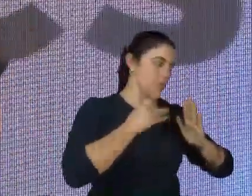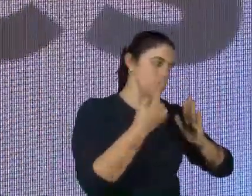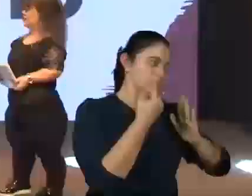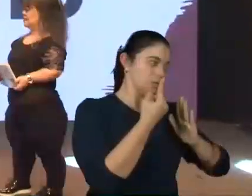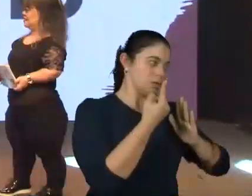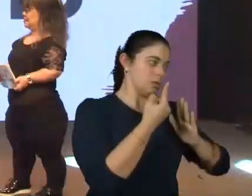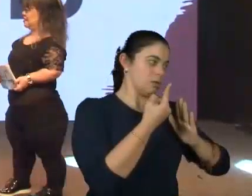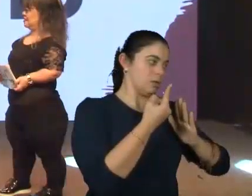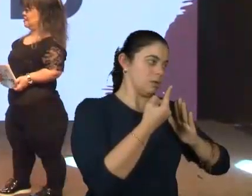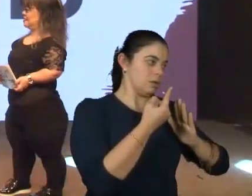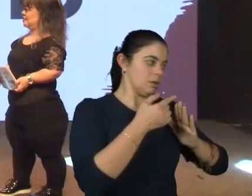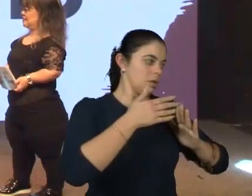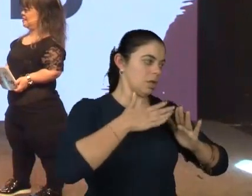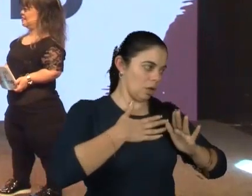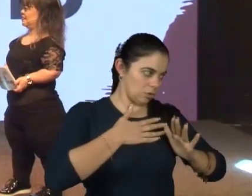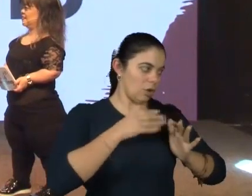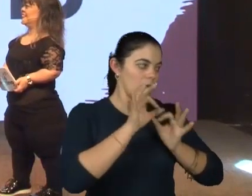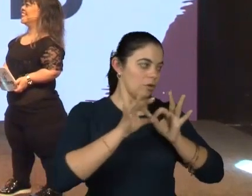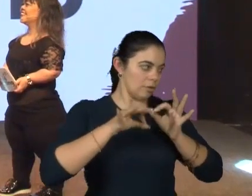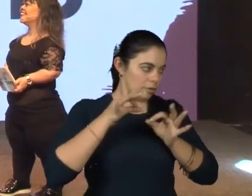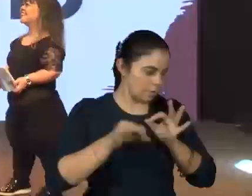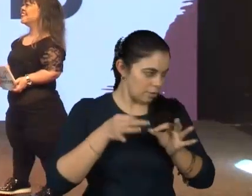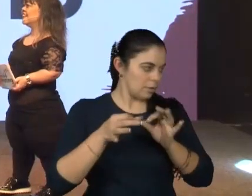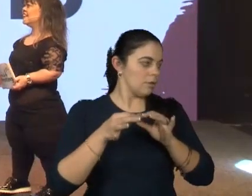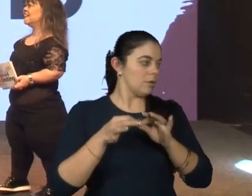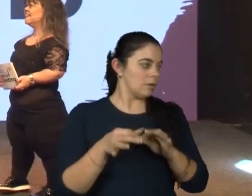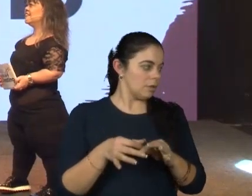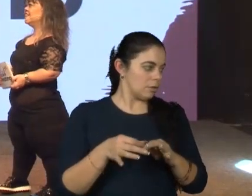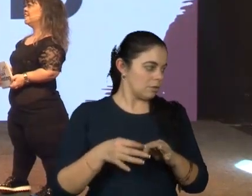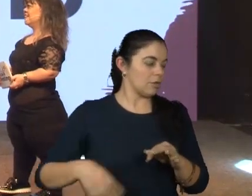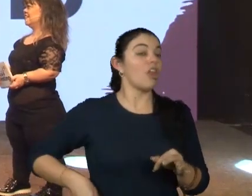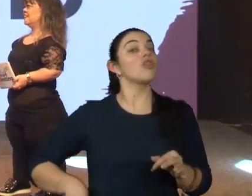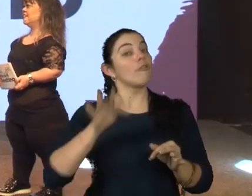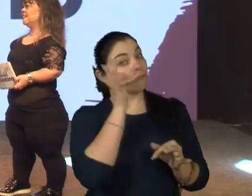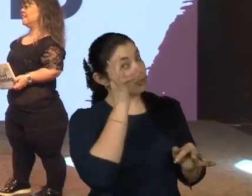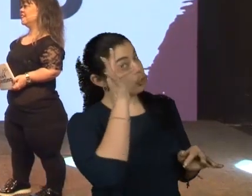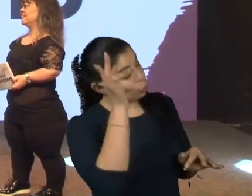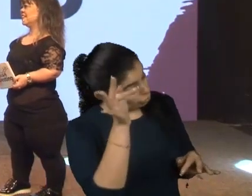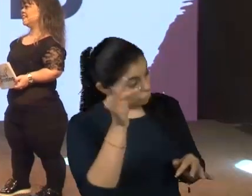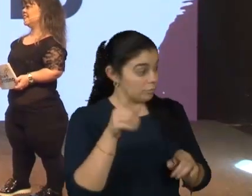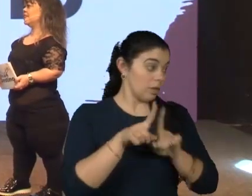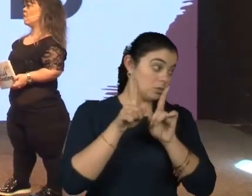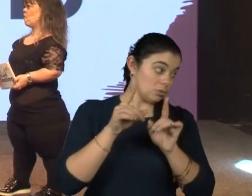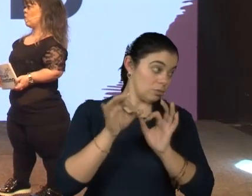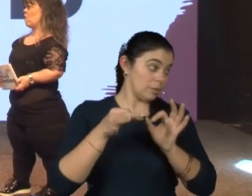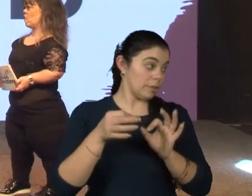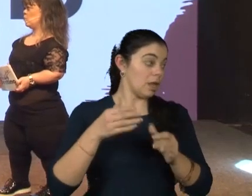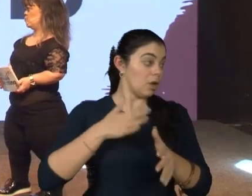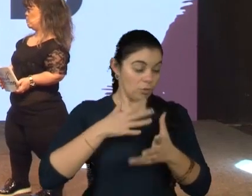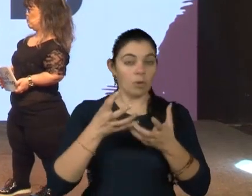E você está se preparando agora para isso acontecer? Isso vai acontecer só em futuro. No teu futuro. Né? E é o que você